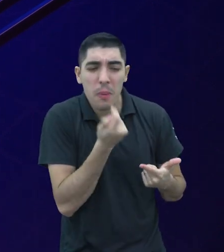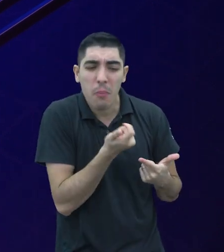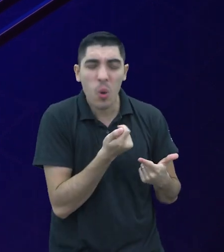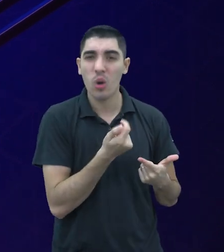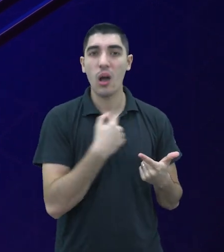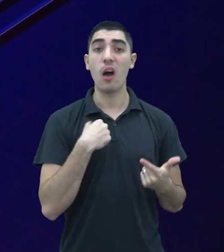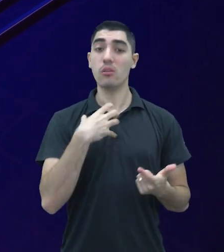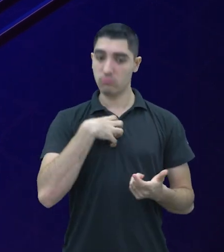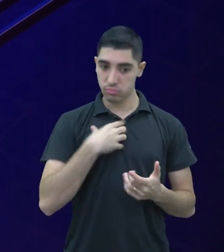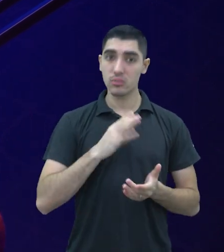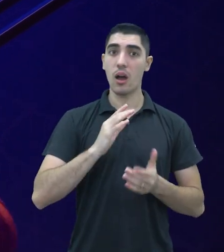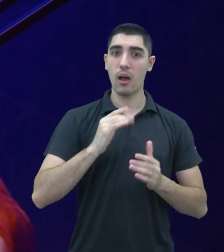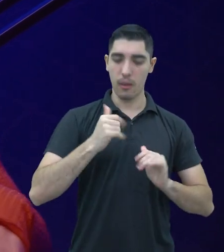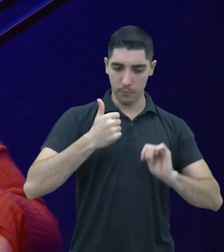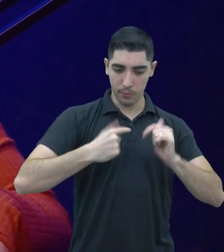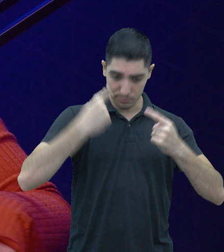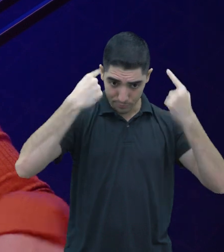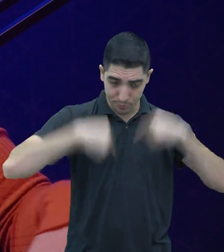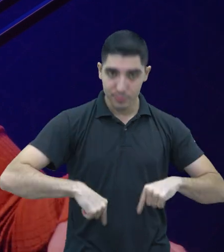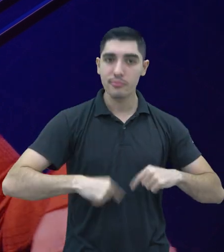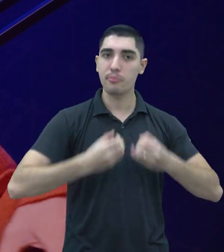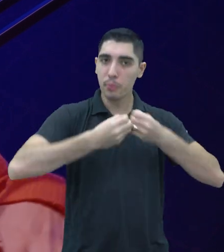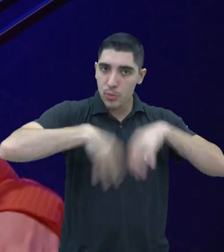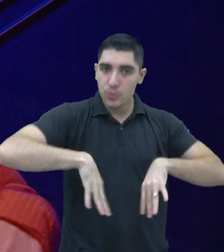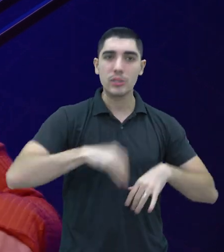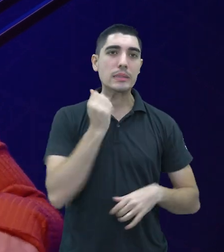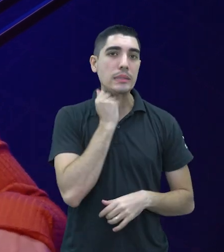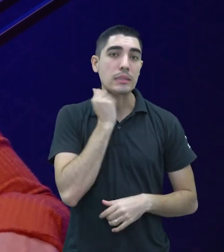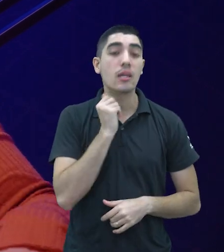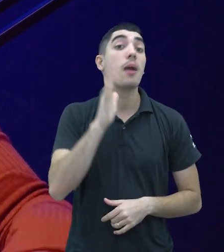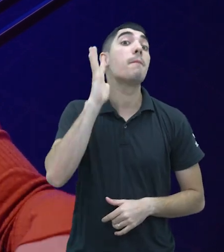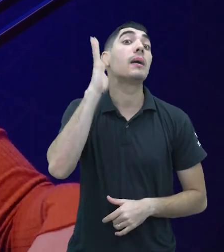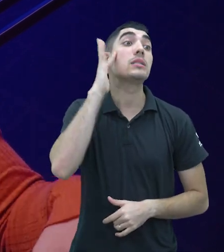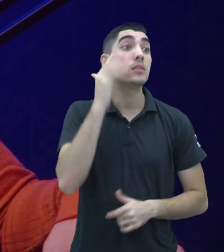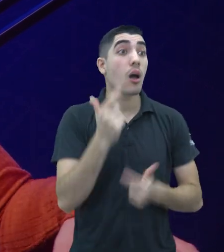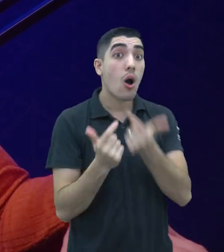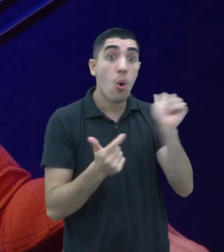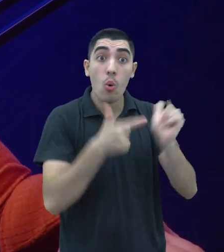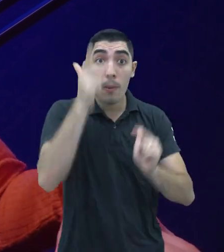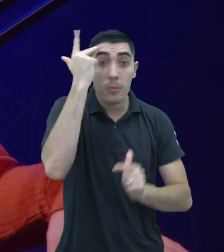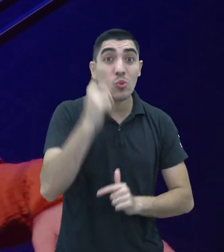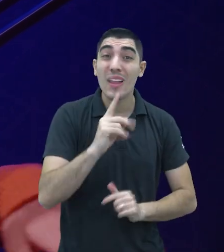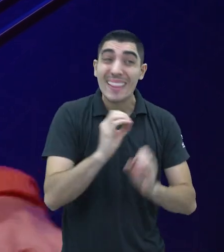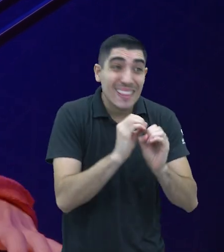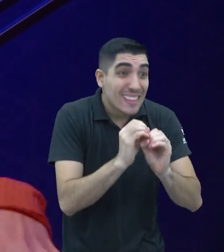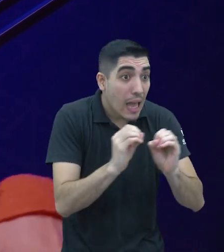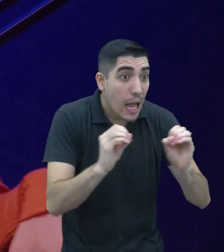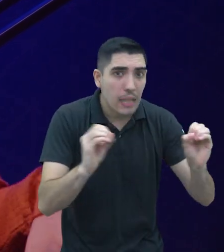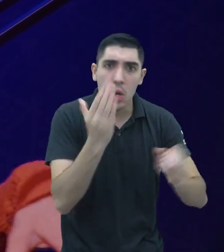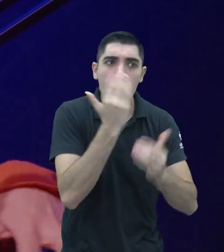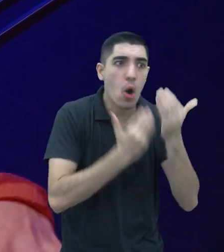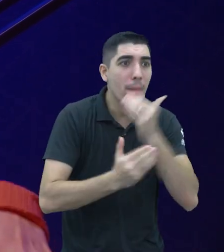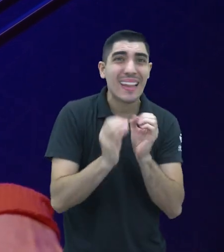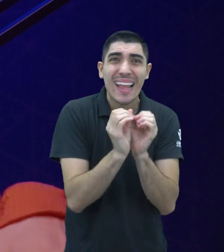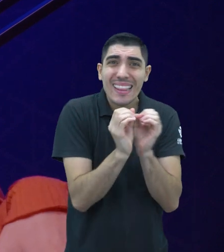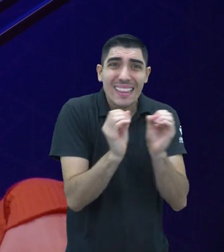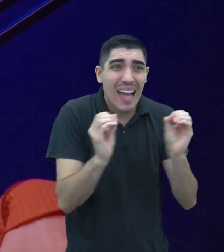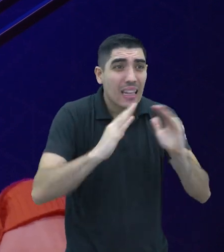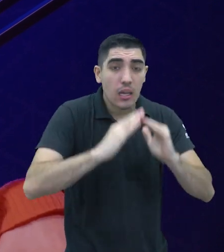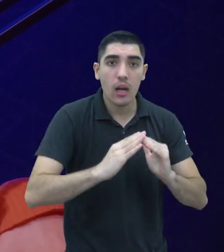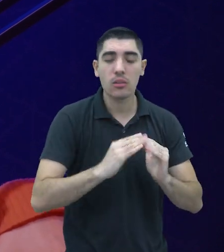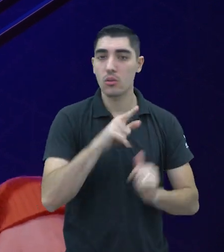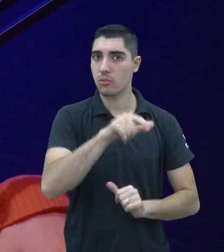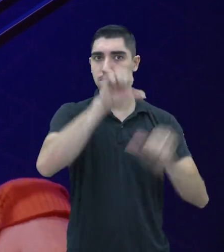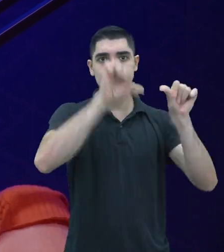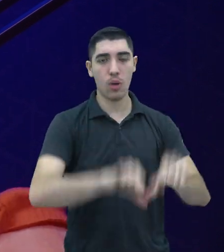afeta o nosso humor. Agora imagina pessoas que ficam dias, né, e tem essa privação mesmo do sono e da segurança e do